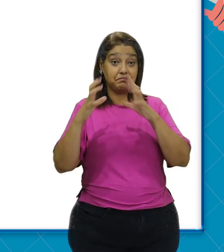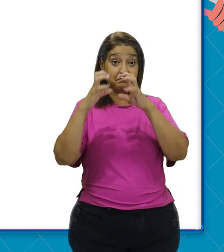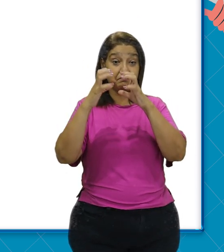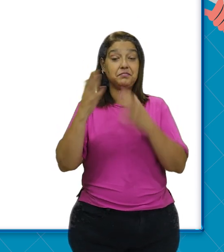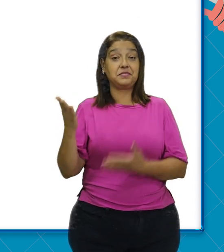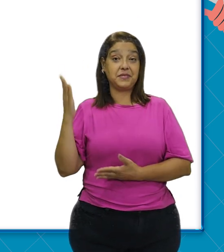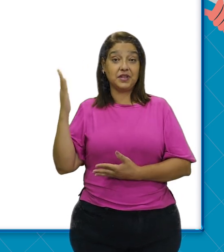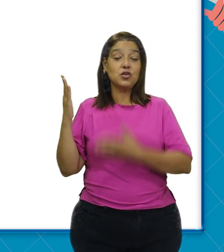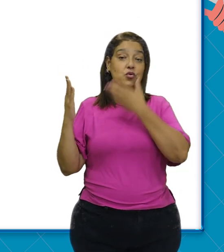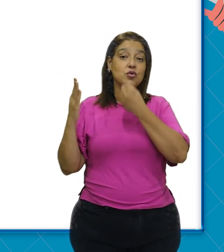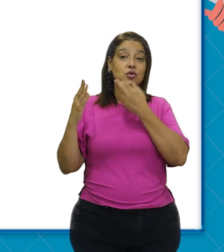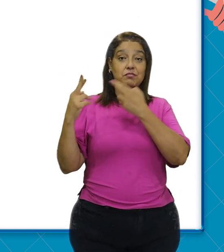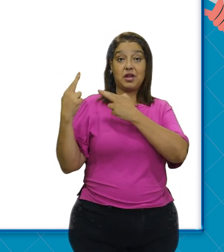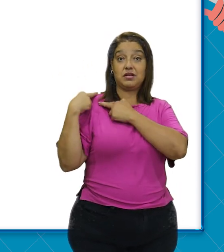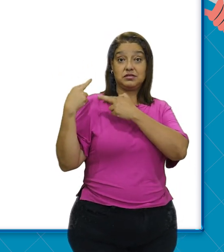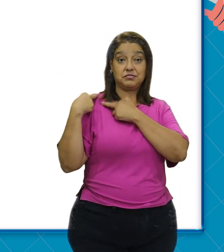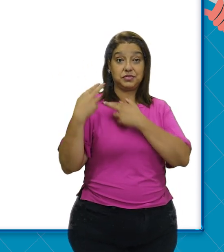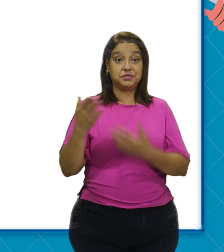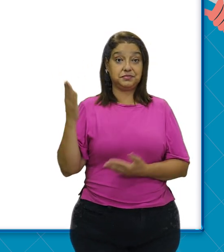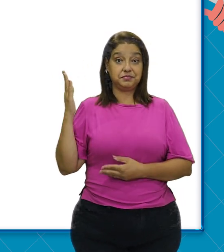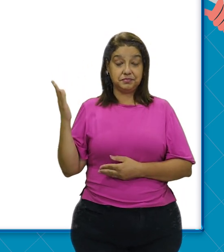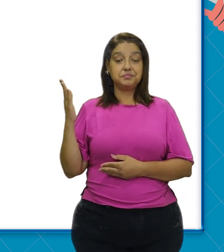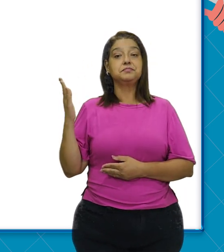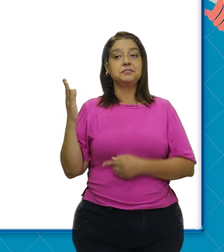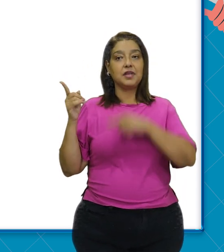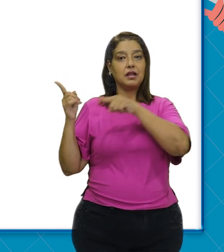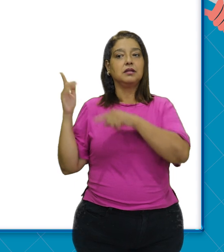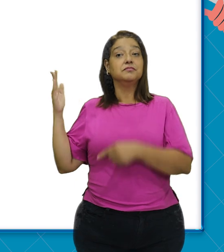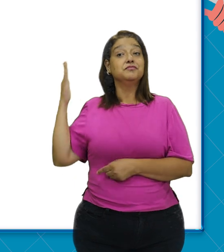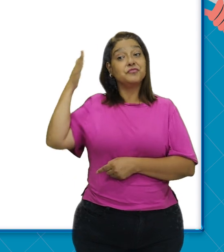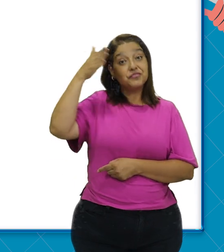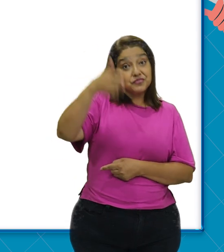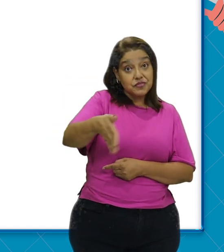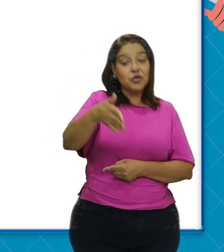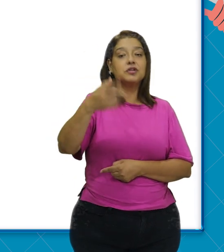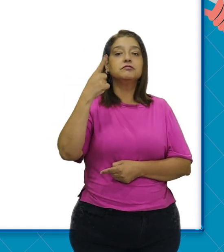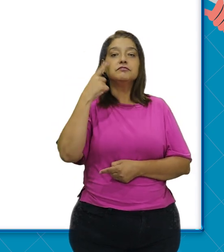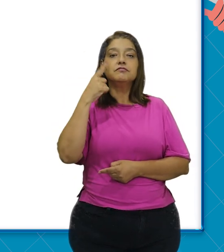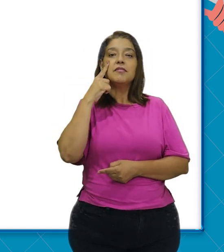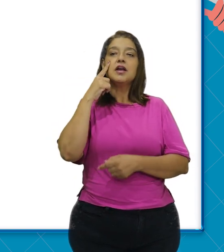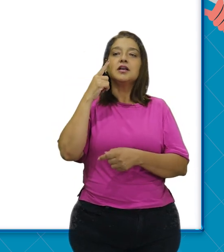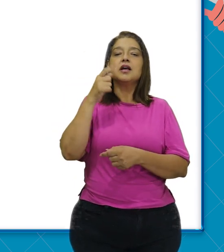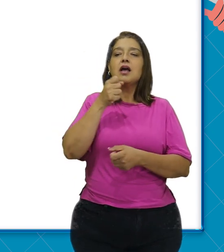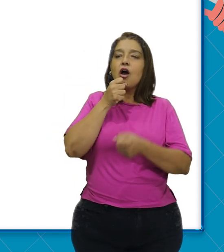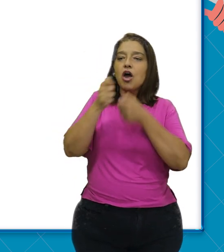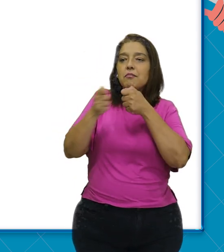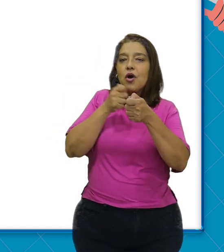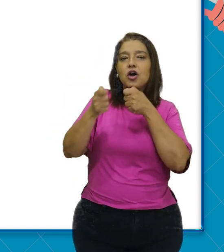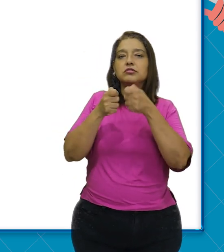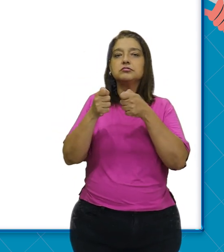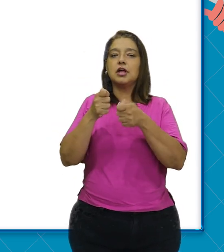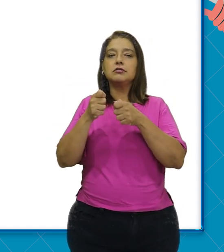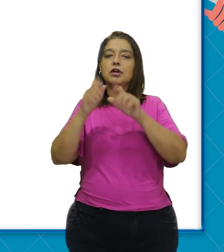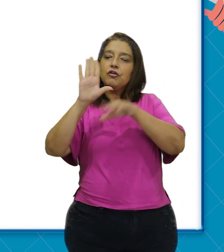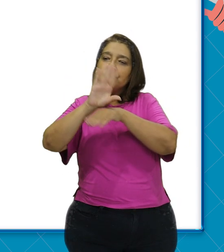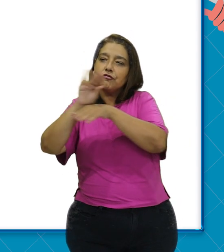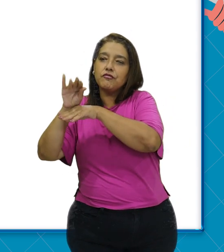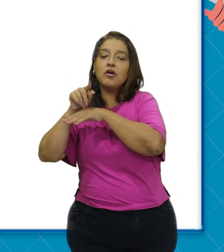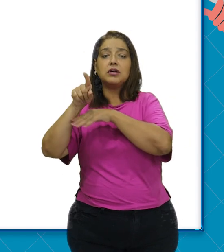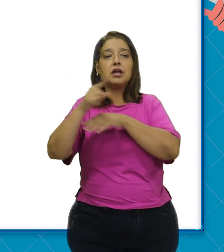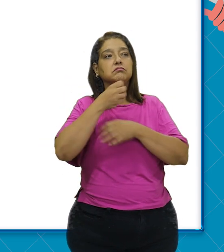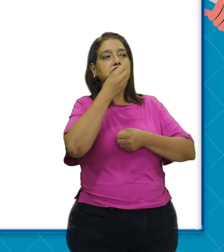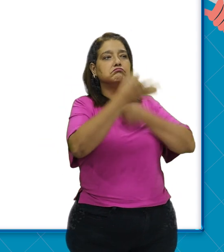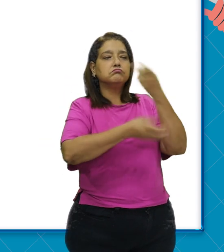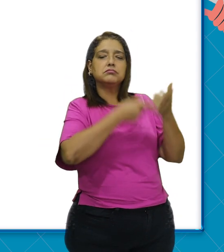por Euclides da Cunha, um jornalista convidado a cobrir a guerra para um jornal. Ele relatou sua experiência no livro Os